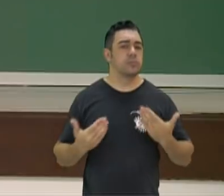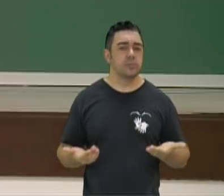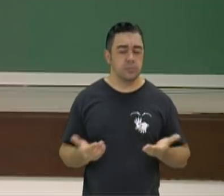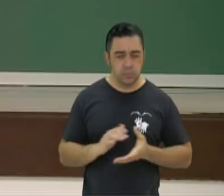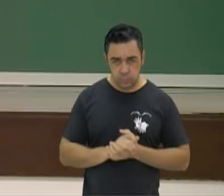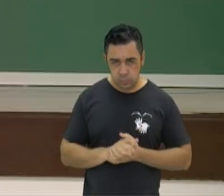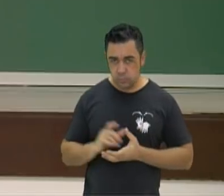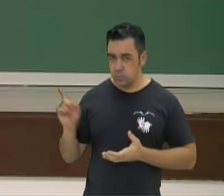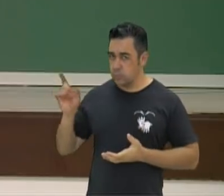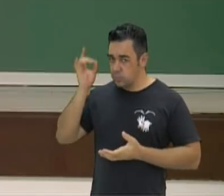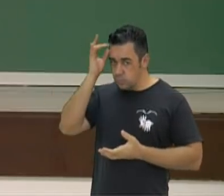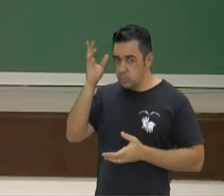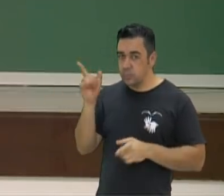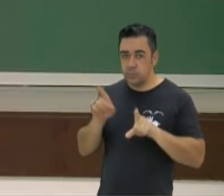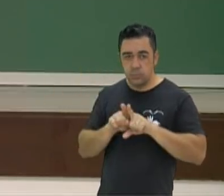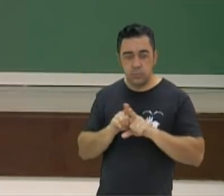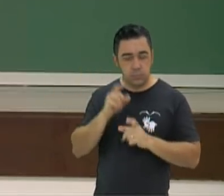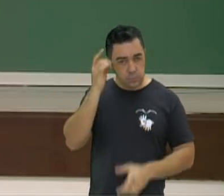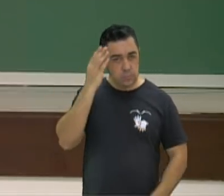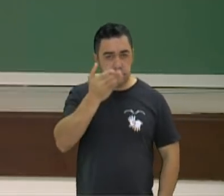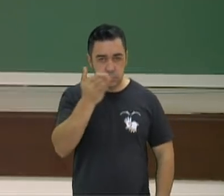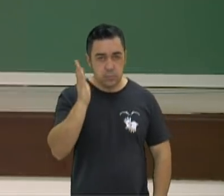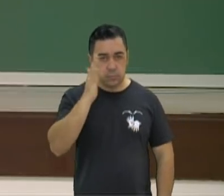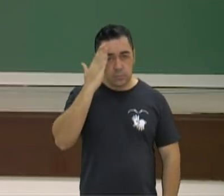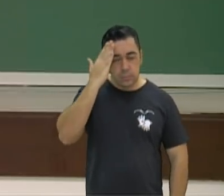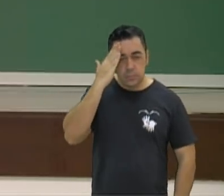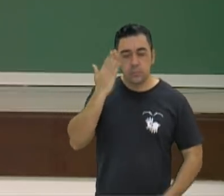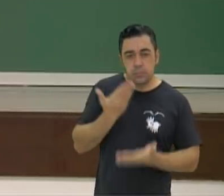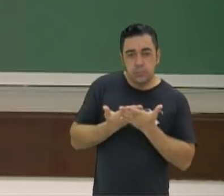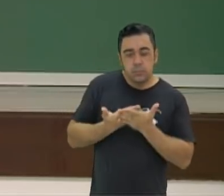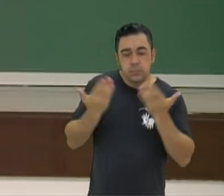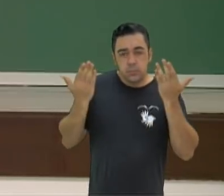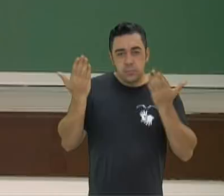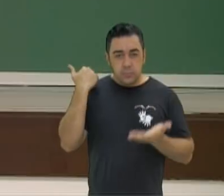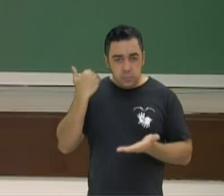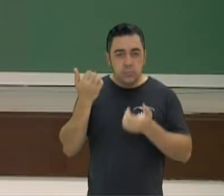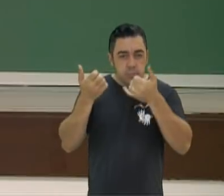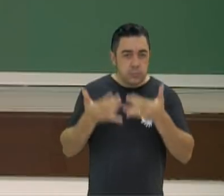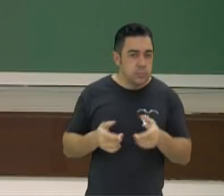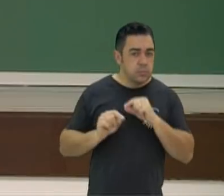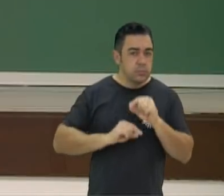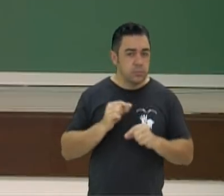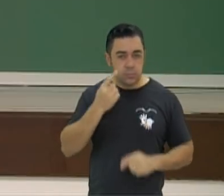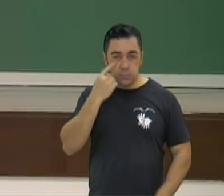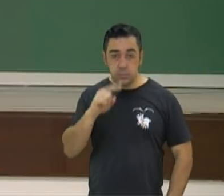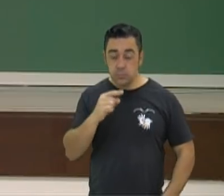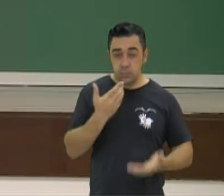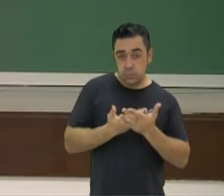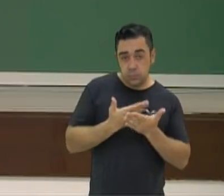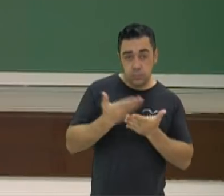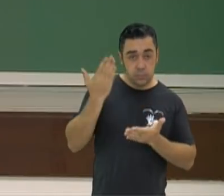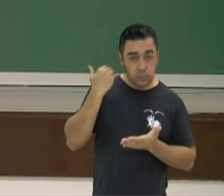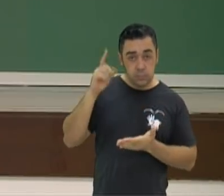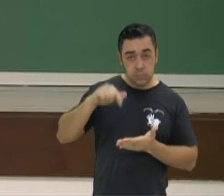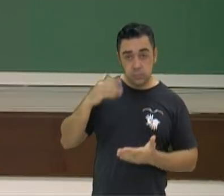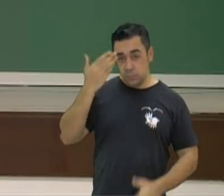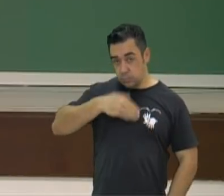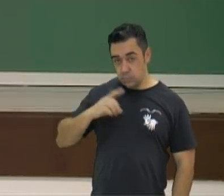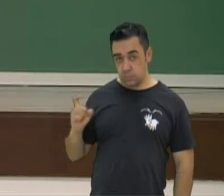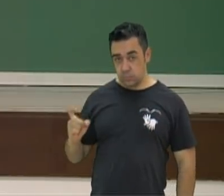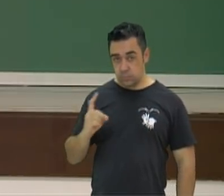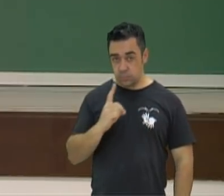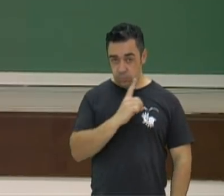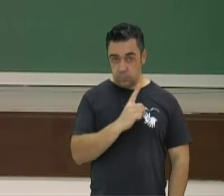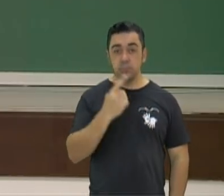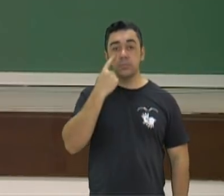aí, gente? Esse tá fácil, tá mais fresco na cabeça, né? A gente falou disso na aula passada. Então, o que a gente viu na aula passada como evidência evolutiva? A